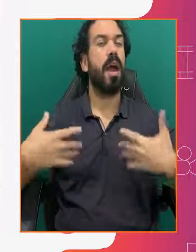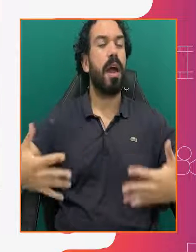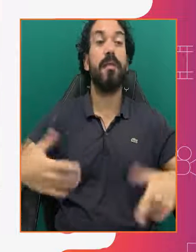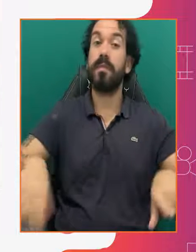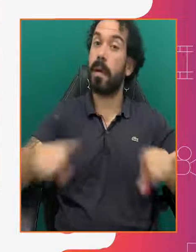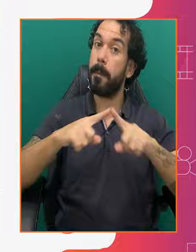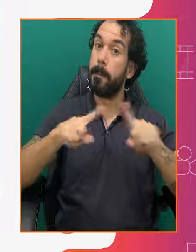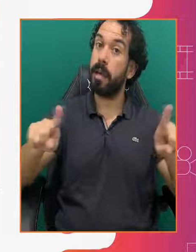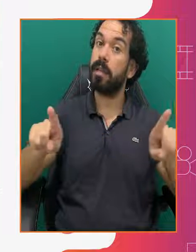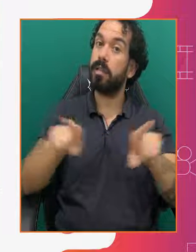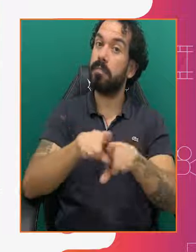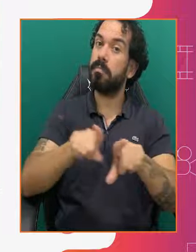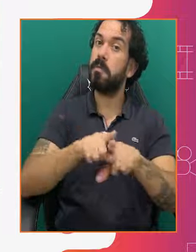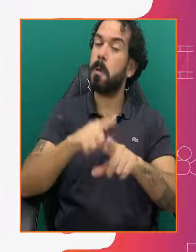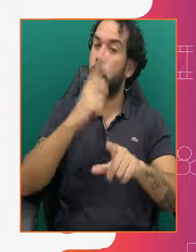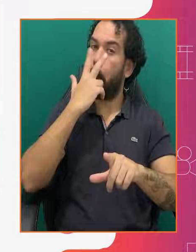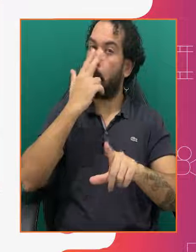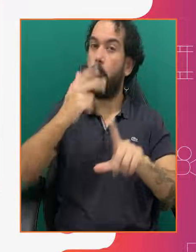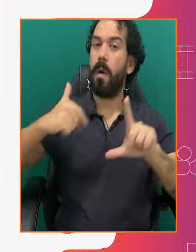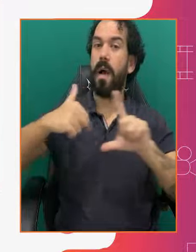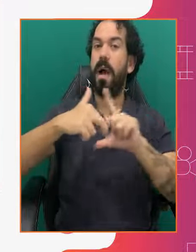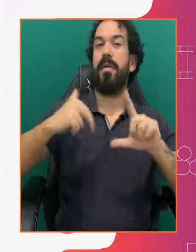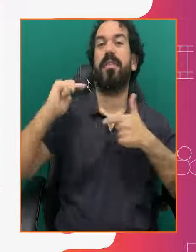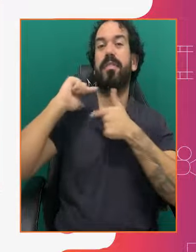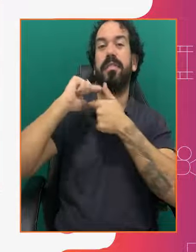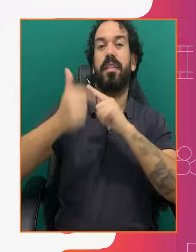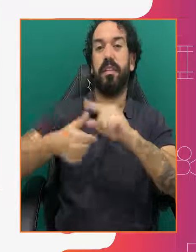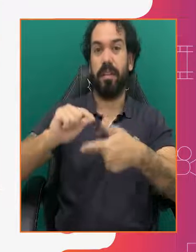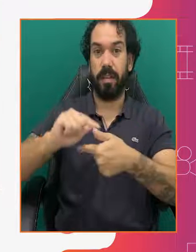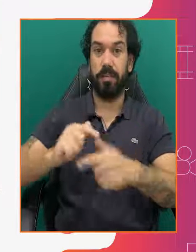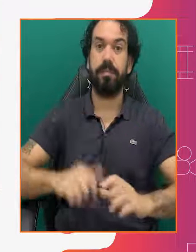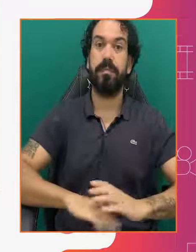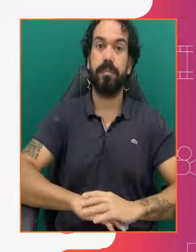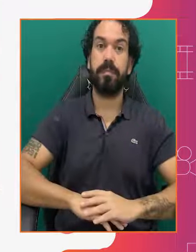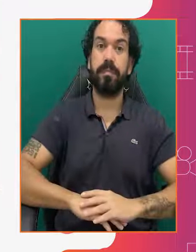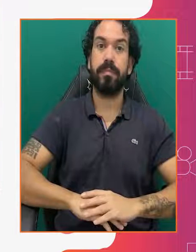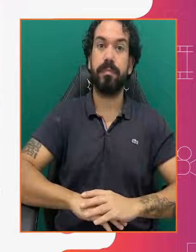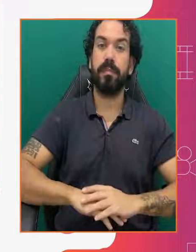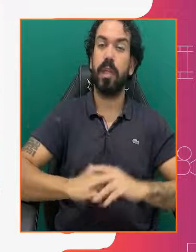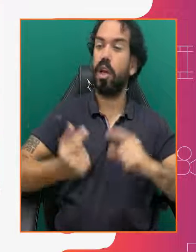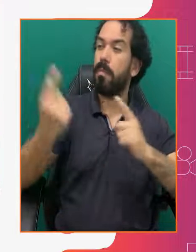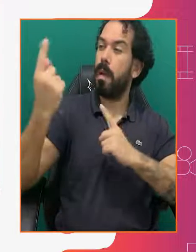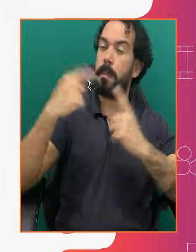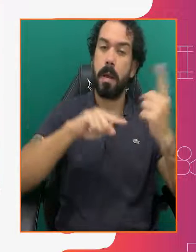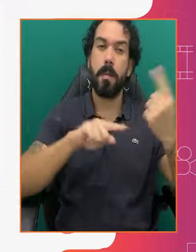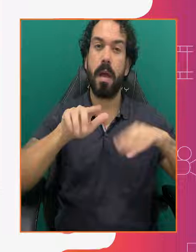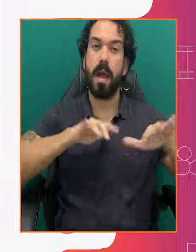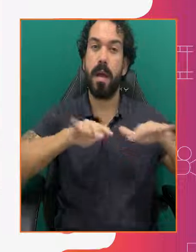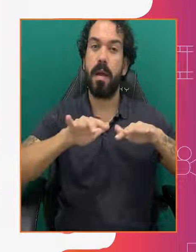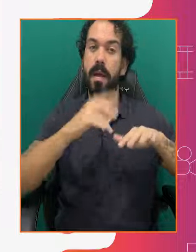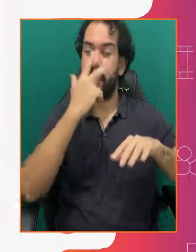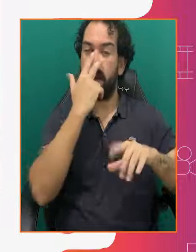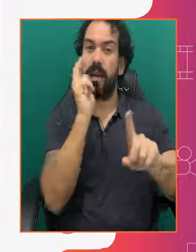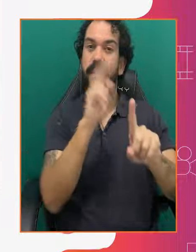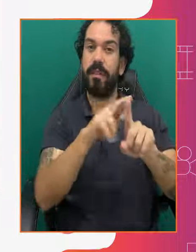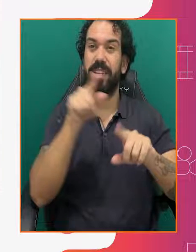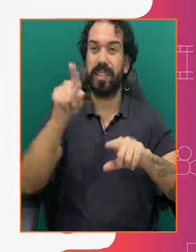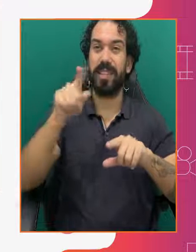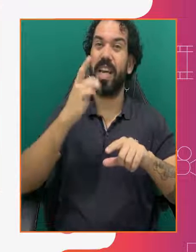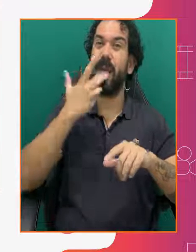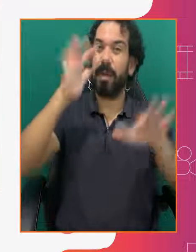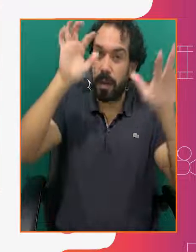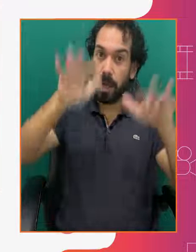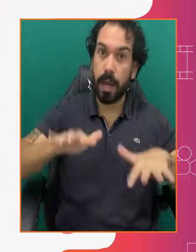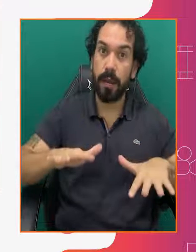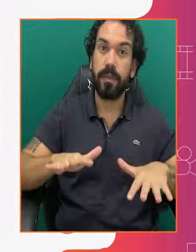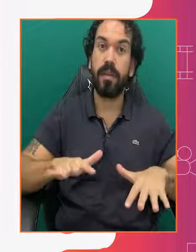e mesmo assim manteve a essência de uma animação tradicional. Os gestos que serviram de referência para a personagem Branca